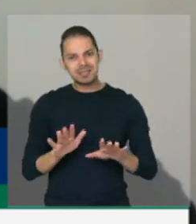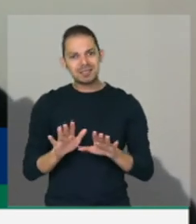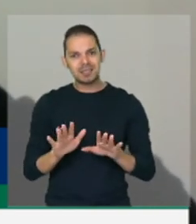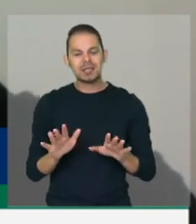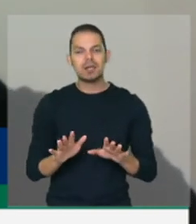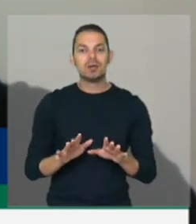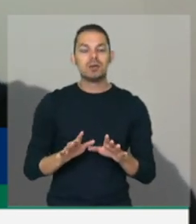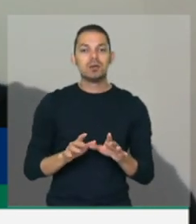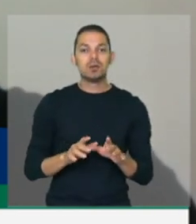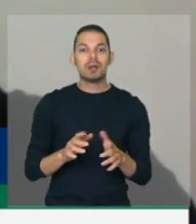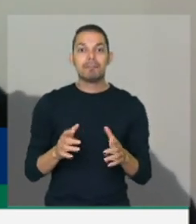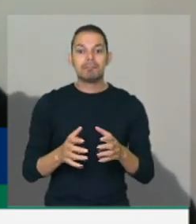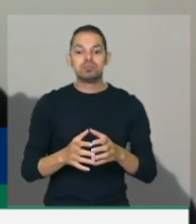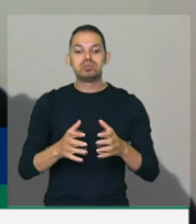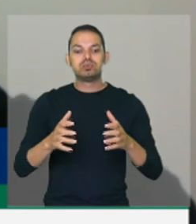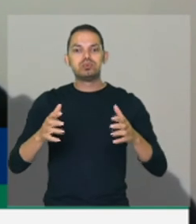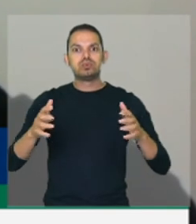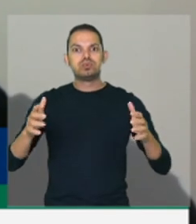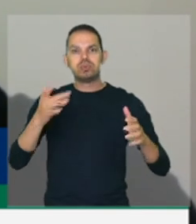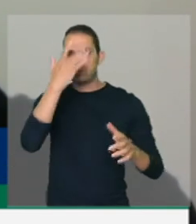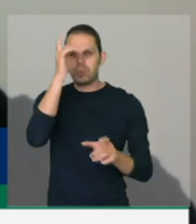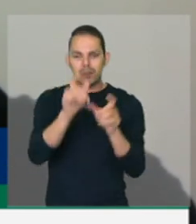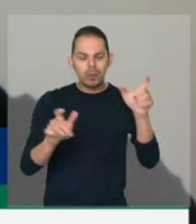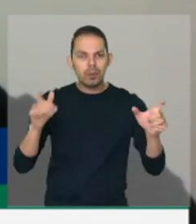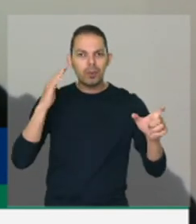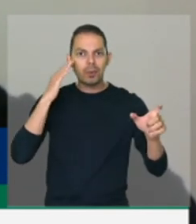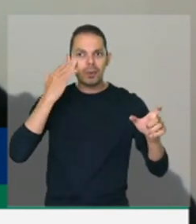que qualquer um talvez possa vir a entender ou possa